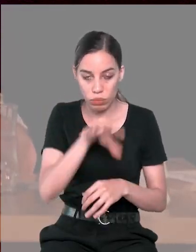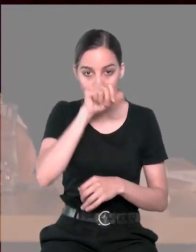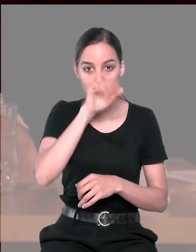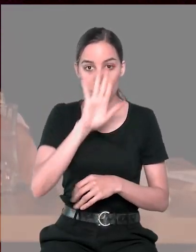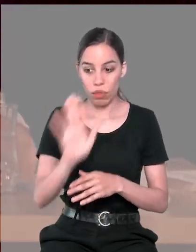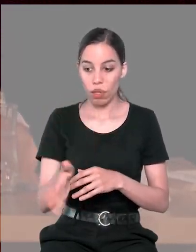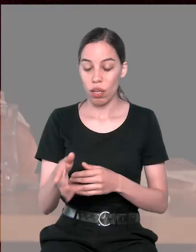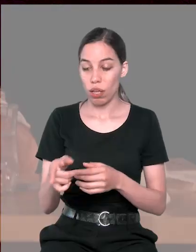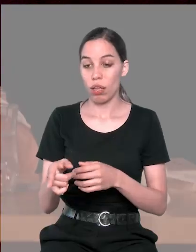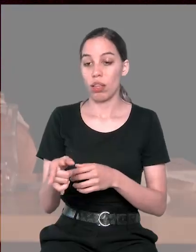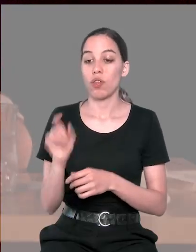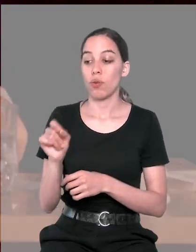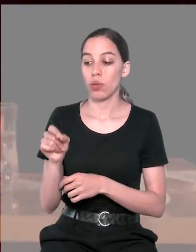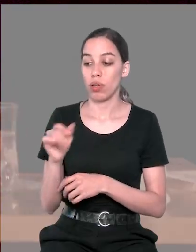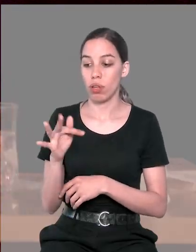fazendo.